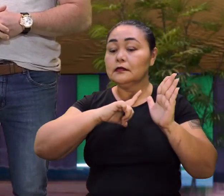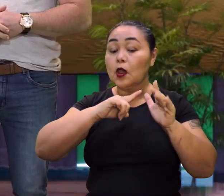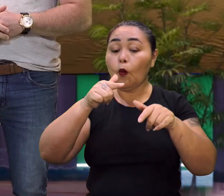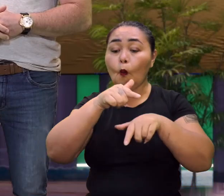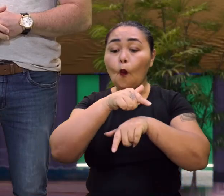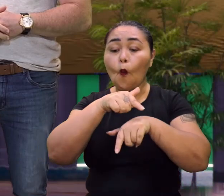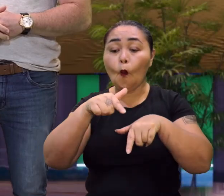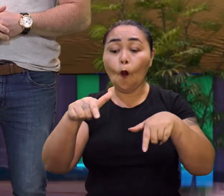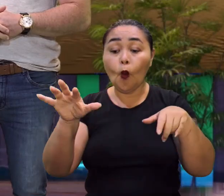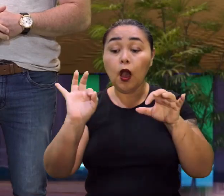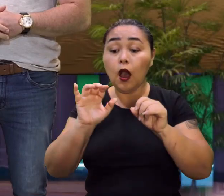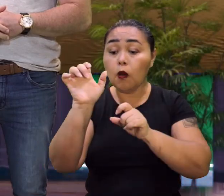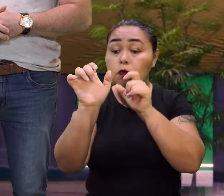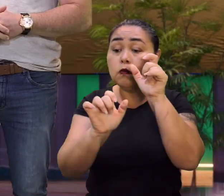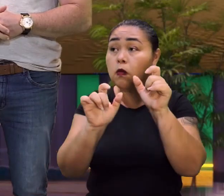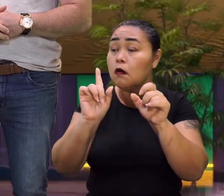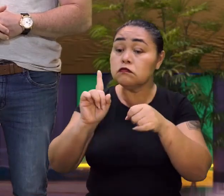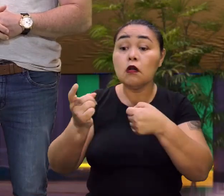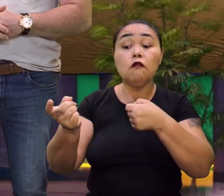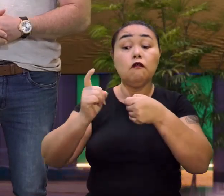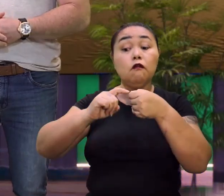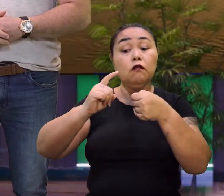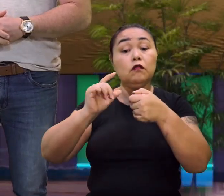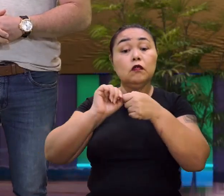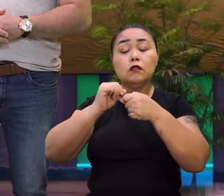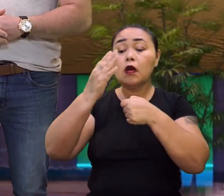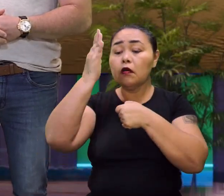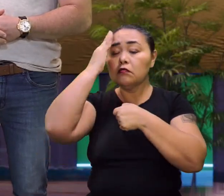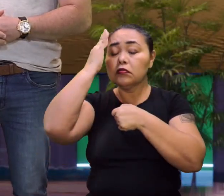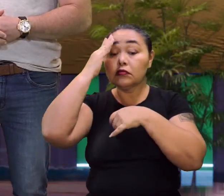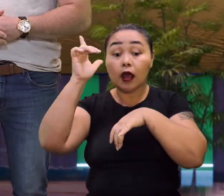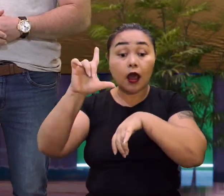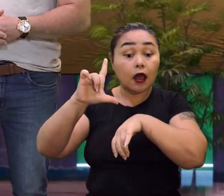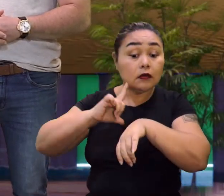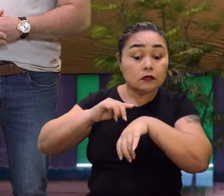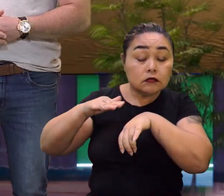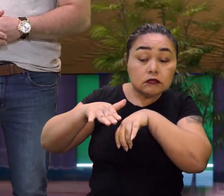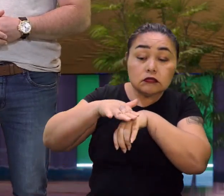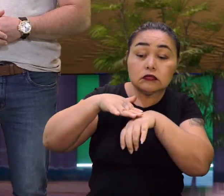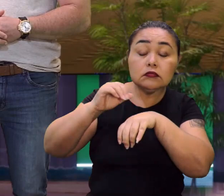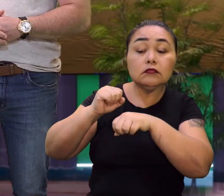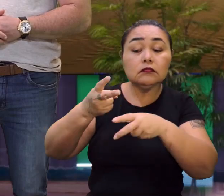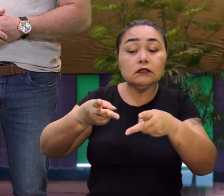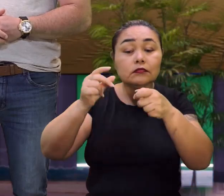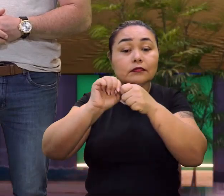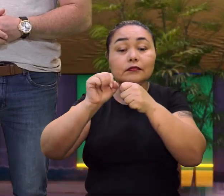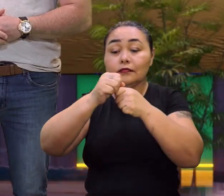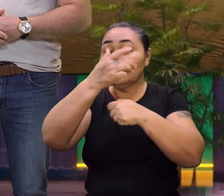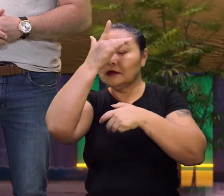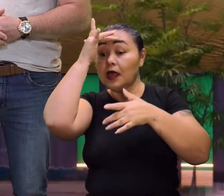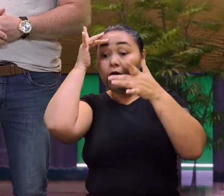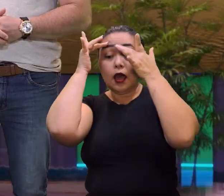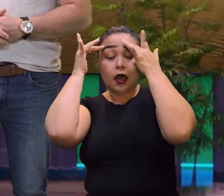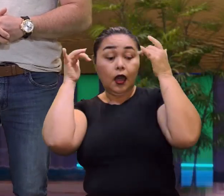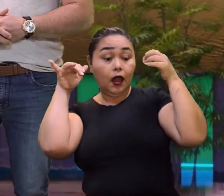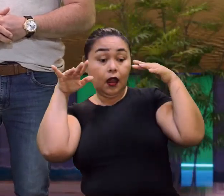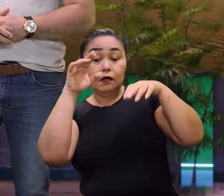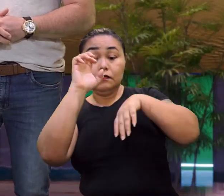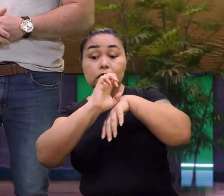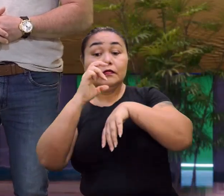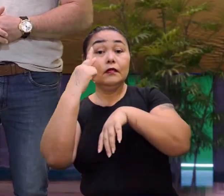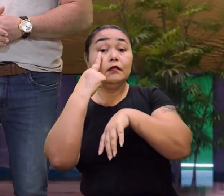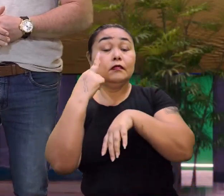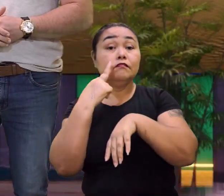vazio demográfico. Com certeza. Então, quando souberam desses aluviões de cassiterita, o pessoal começou a olhar para Rondônia de